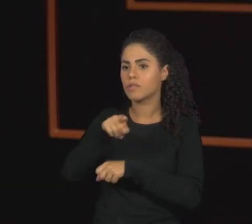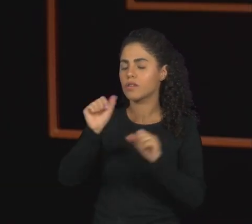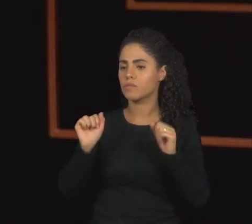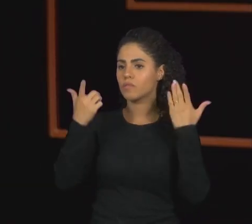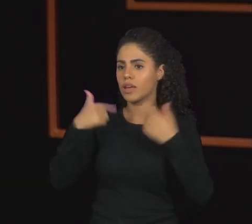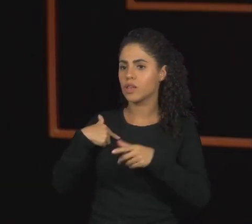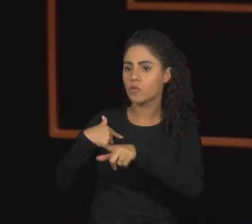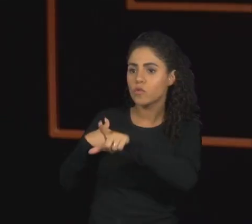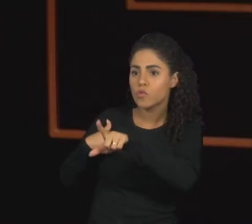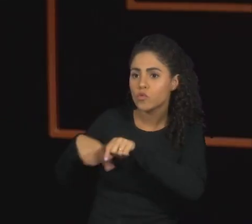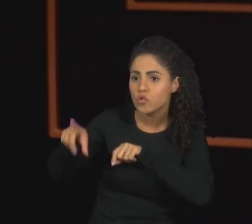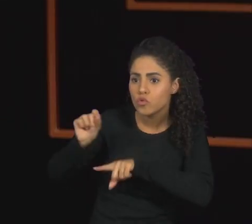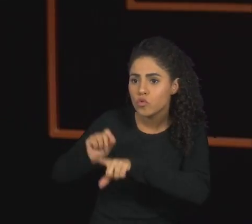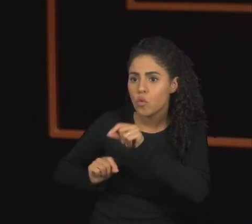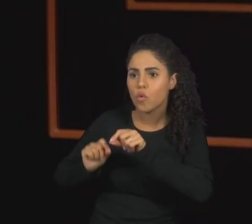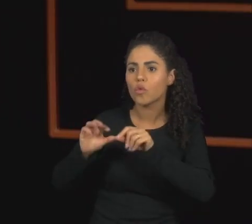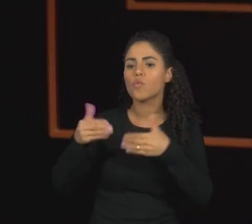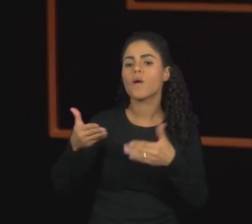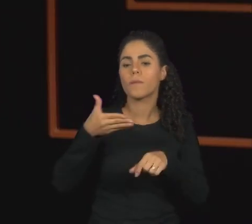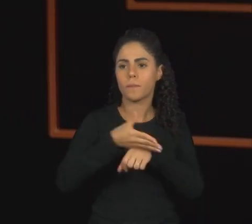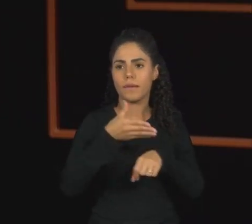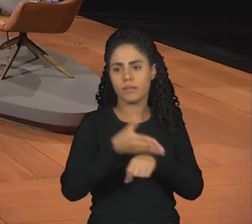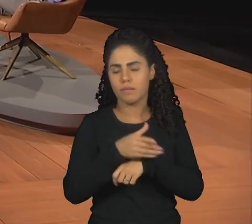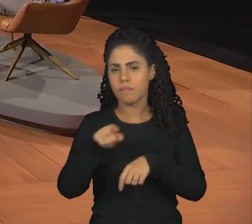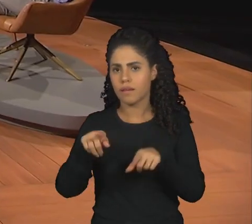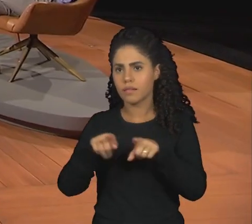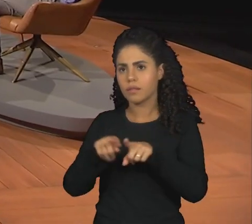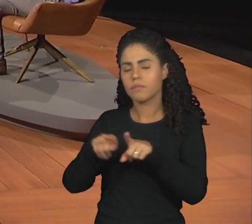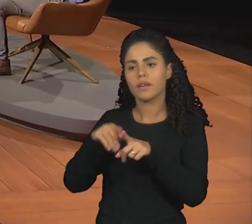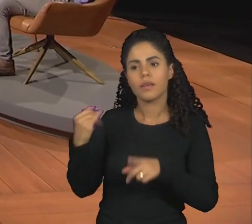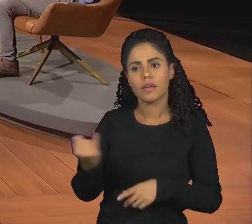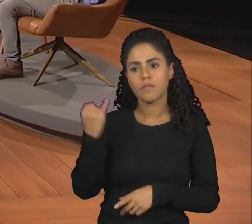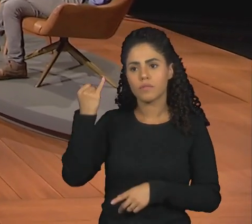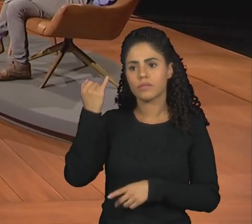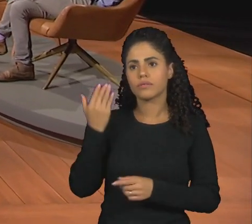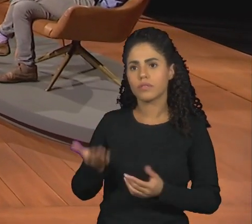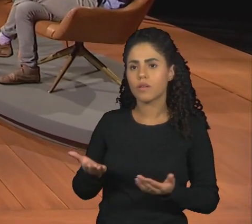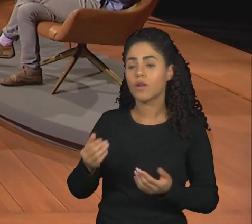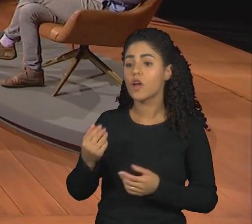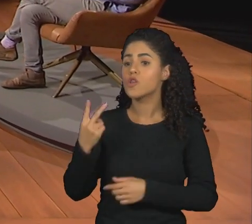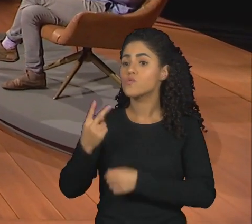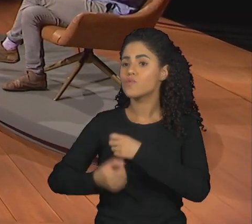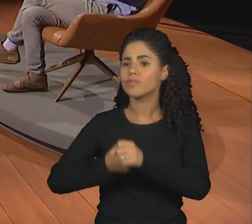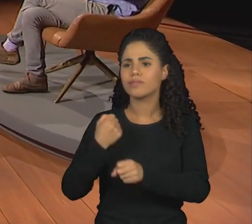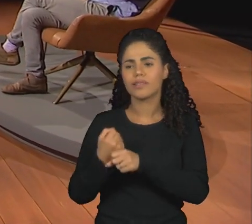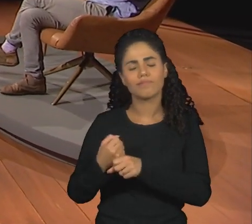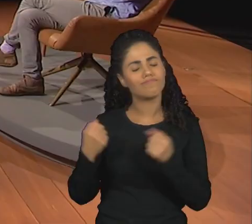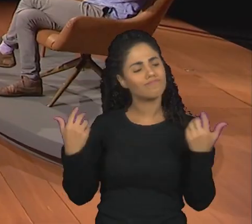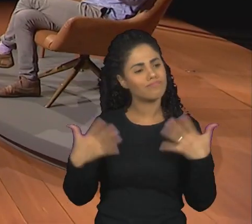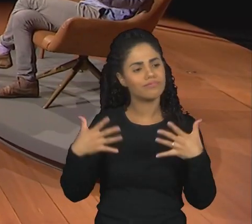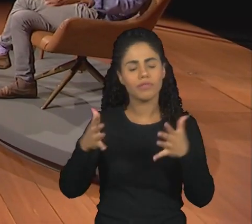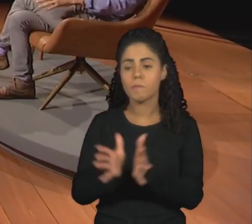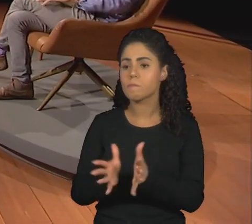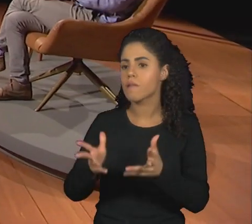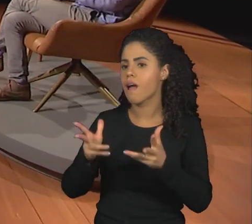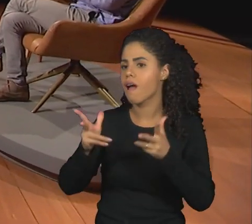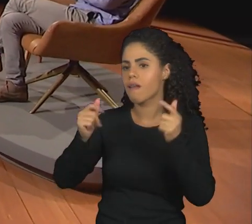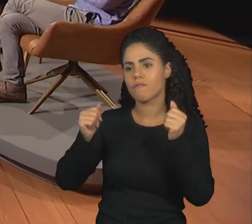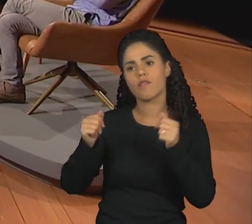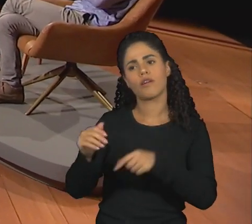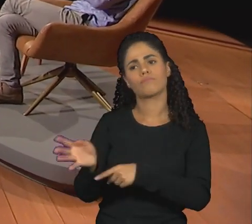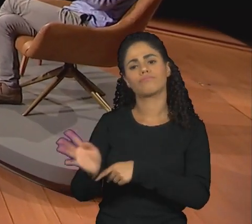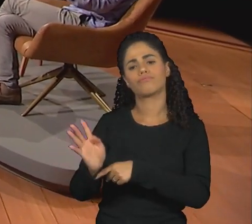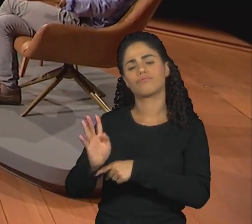curador. Realmente é um festival que tem uma tradição, uma importância muito grande. E foram 2 anos brilhantes, com seleções de filmes